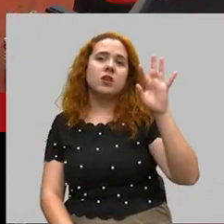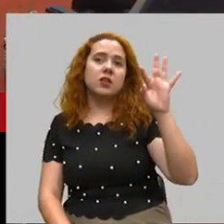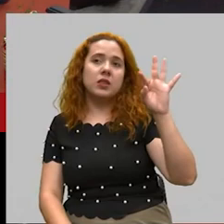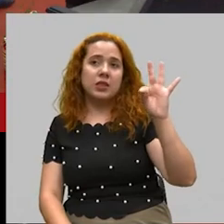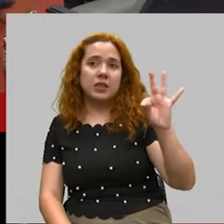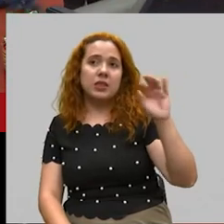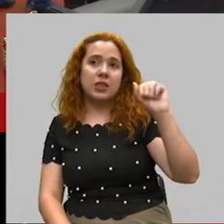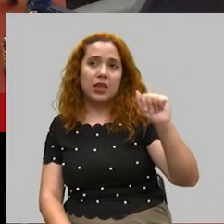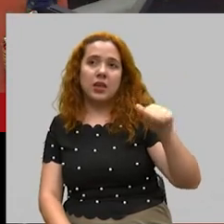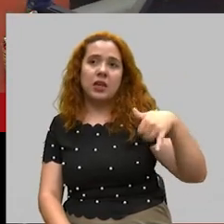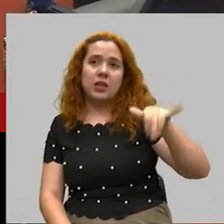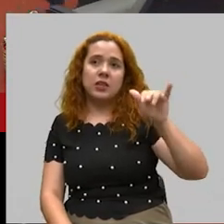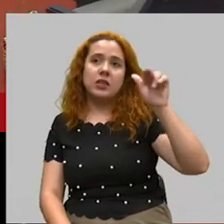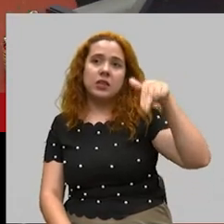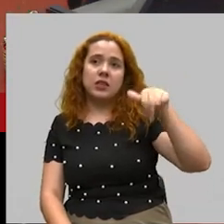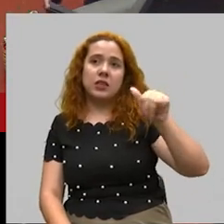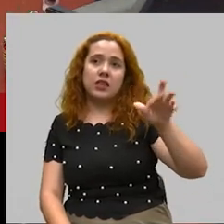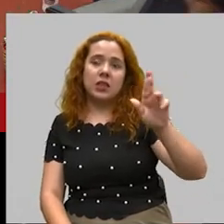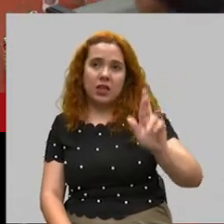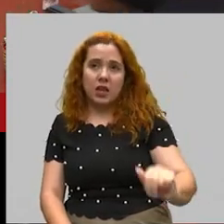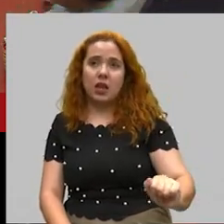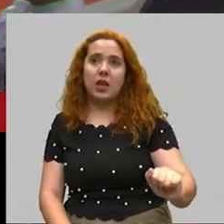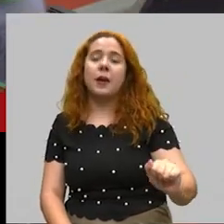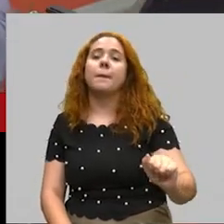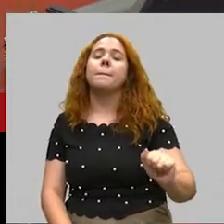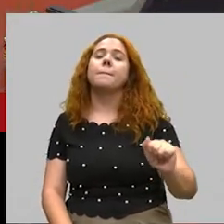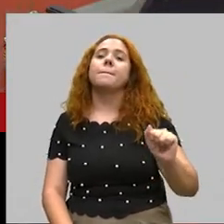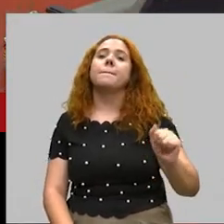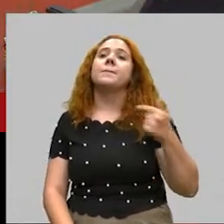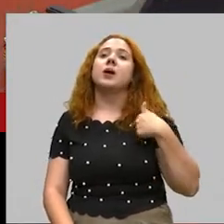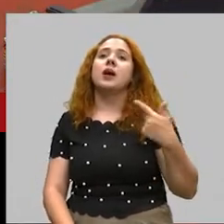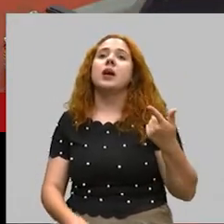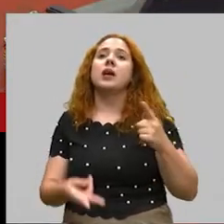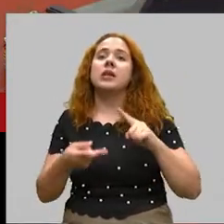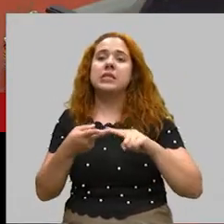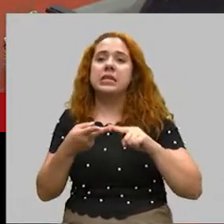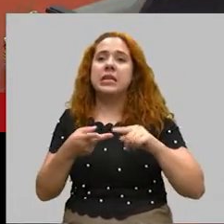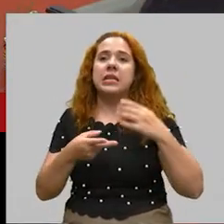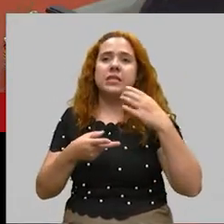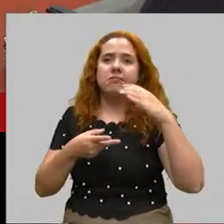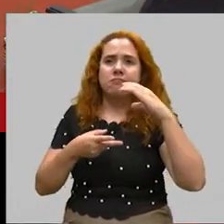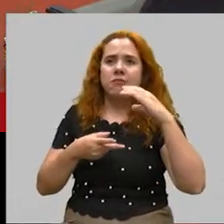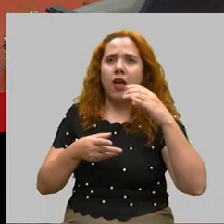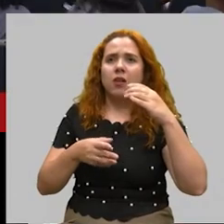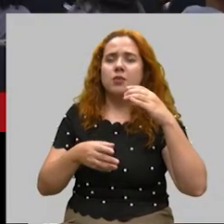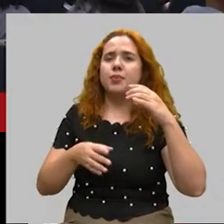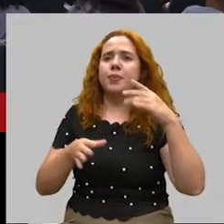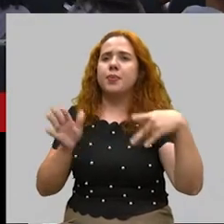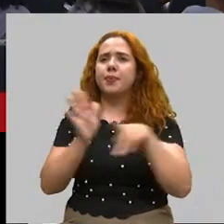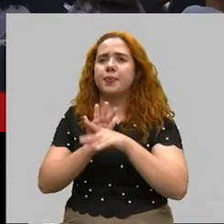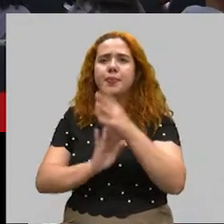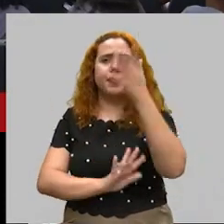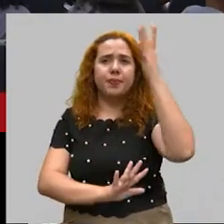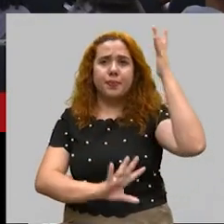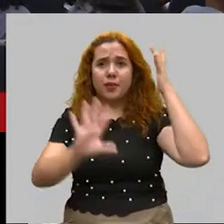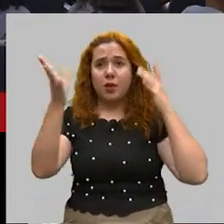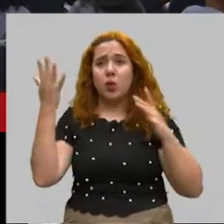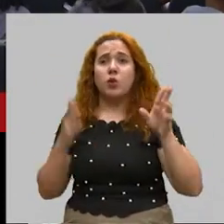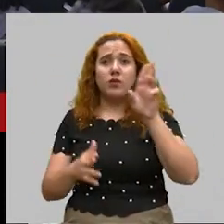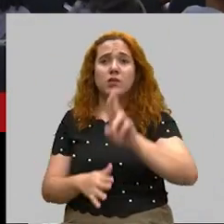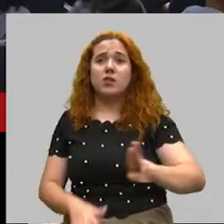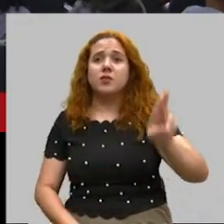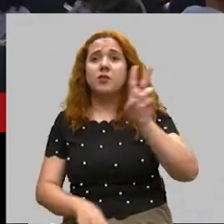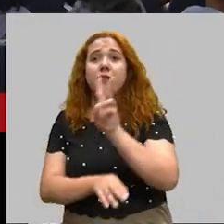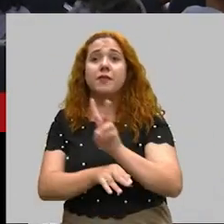Guedes egressa da licenciatura Educação do campo Ciências da Natureza licena Universidade Federal de Viçosa